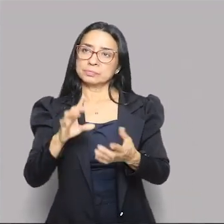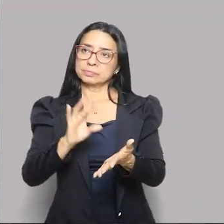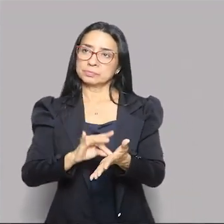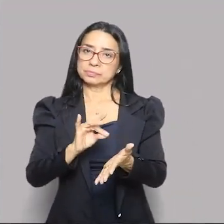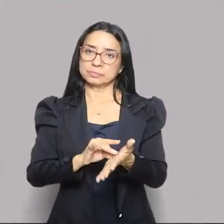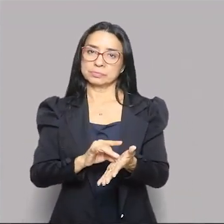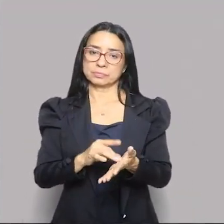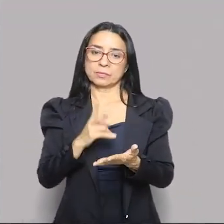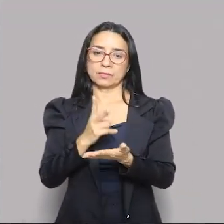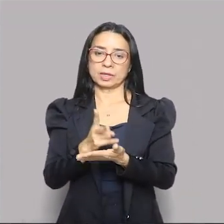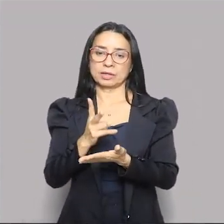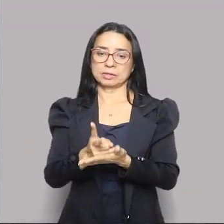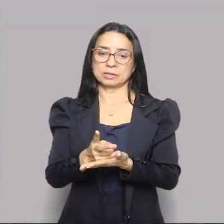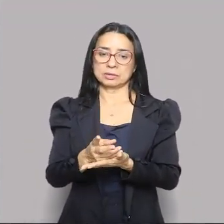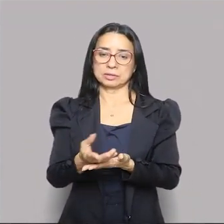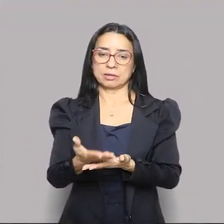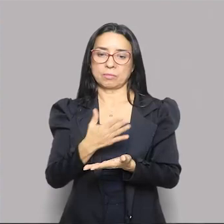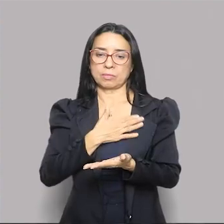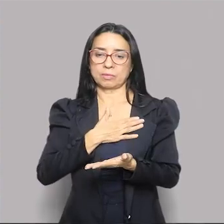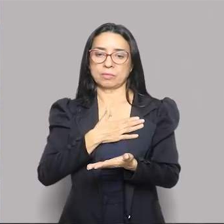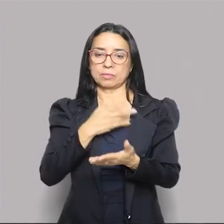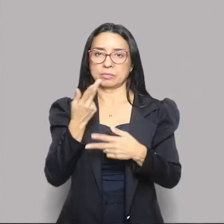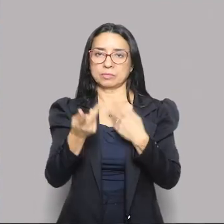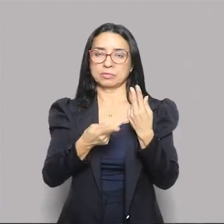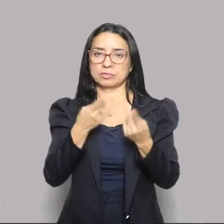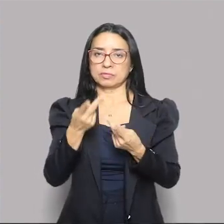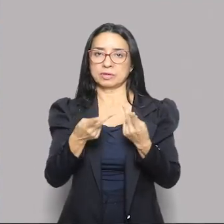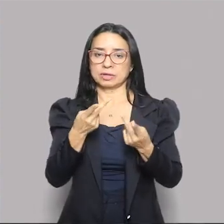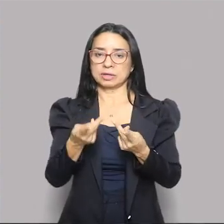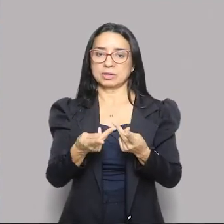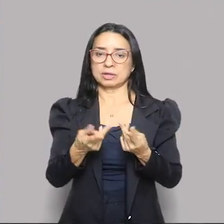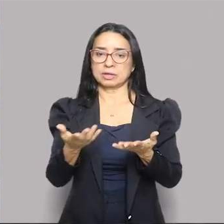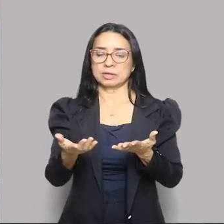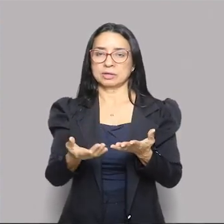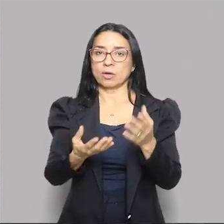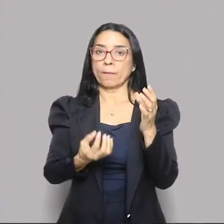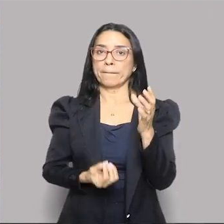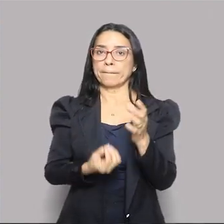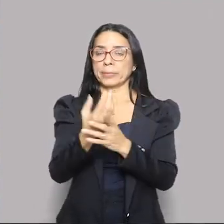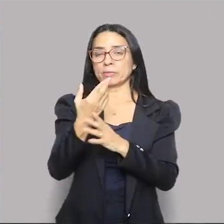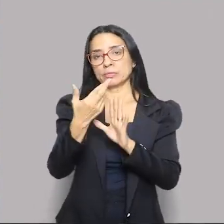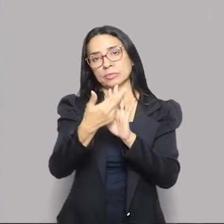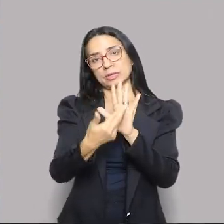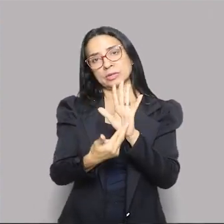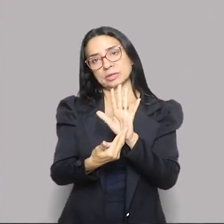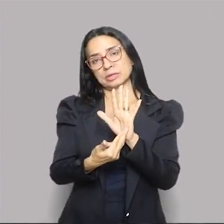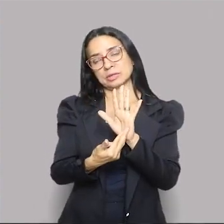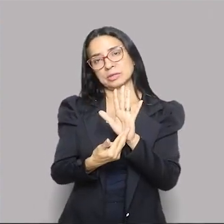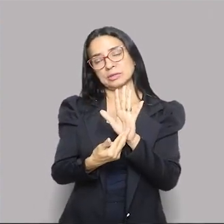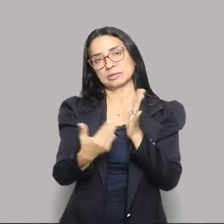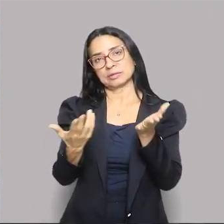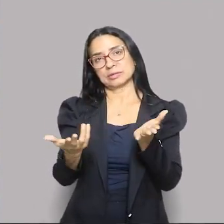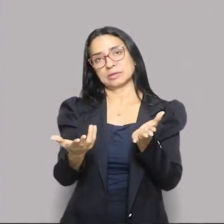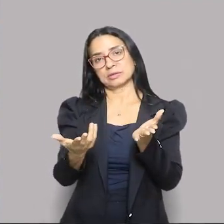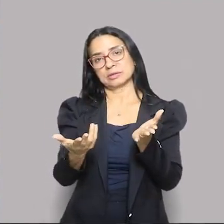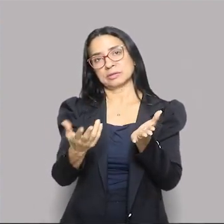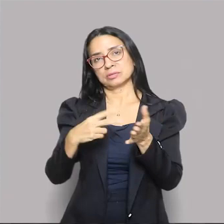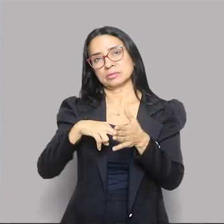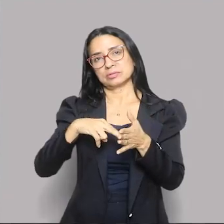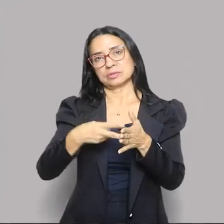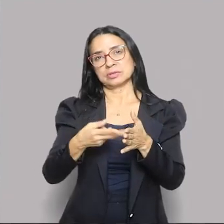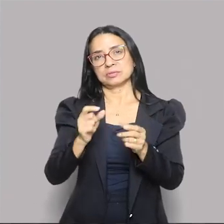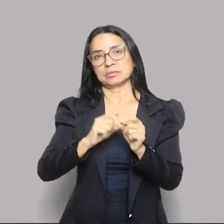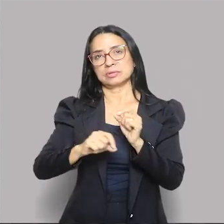sempre gosto de falar muito isso, e eu vi isso há um certo tempo, que o produtor da redação, ele nada mais é do